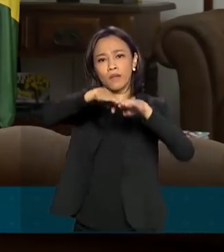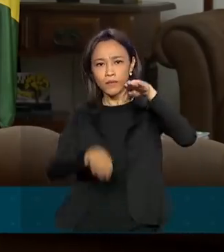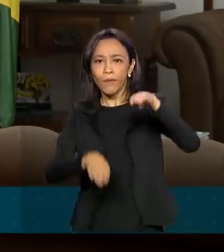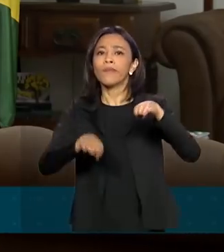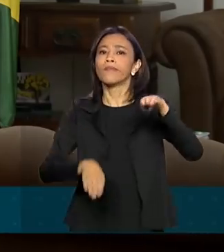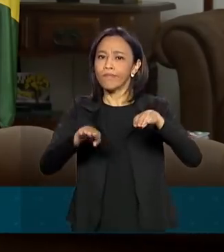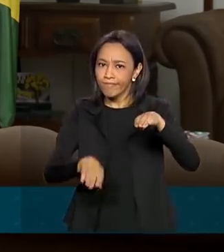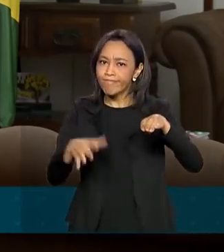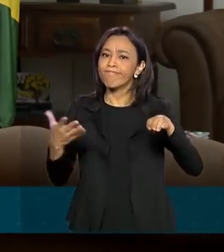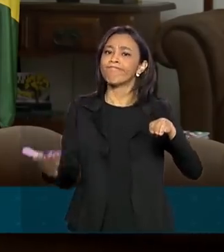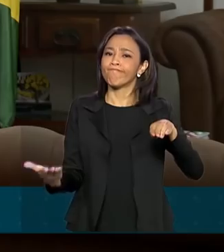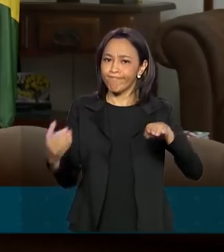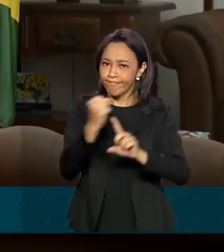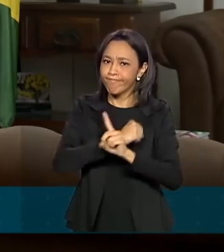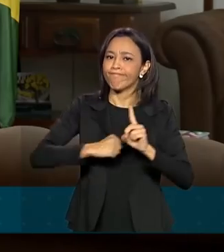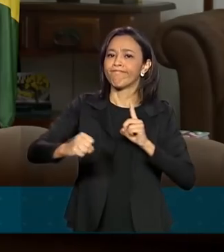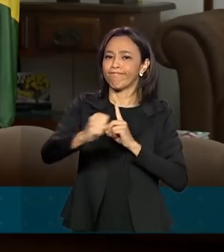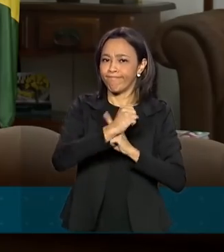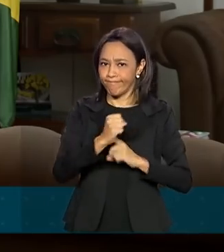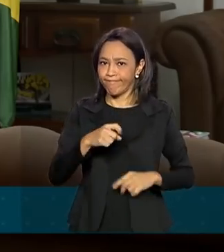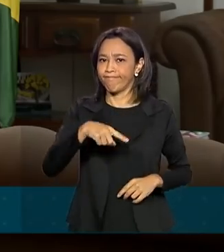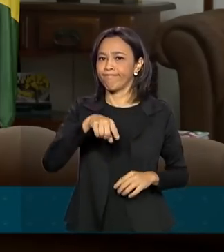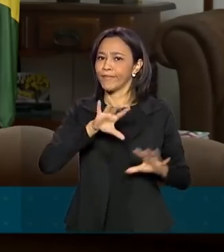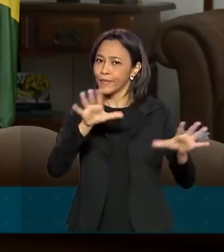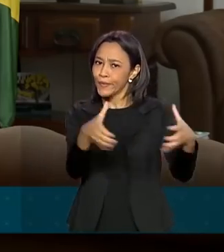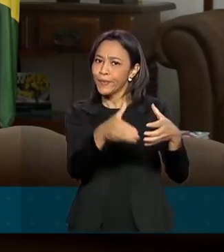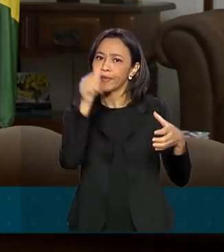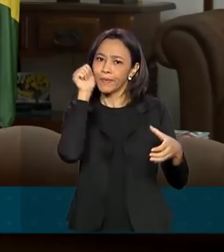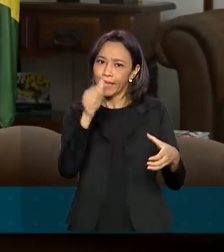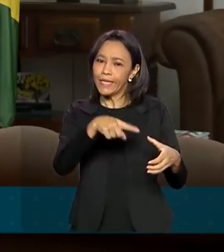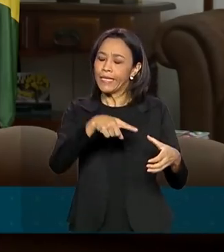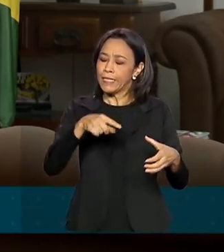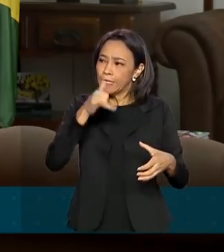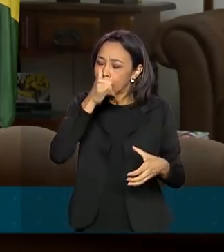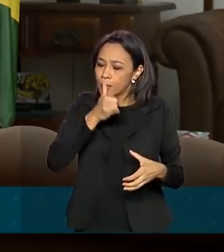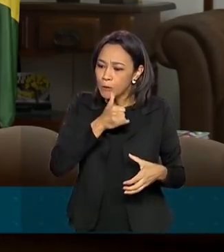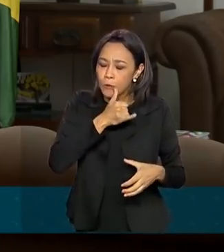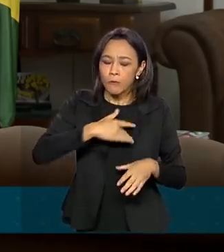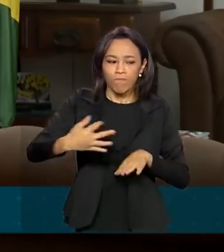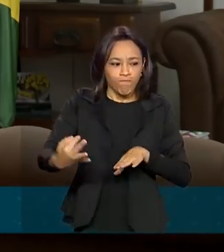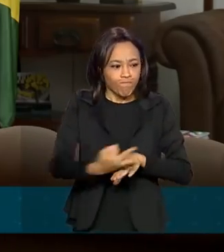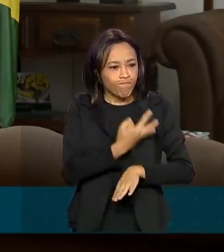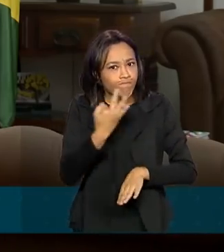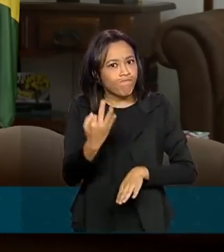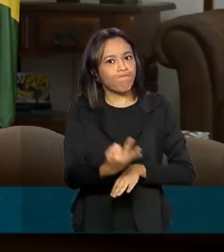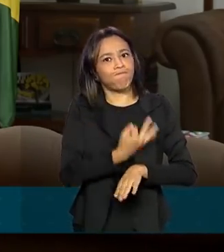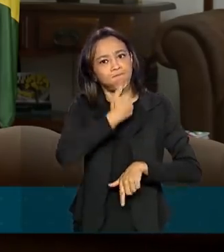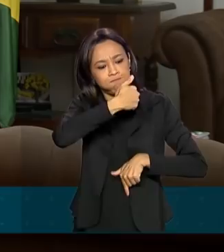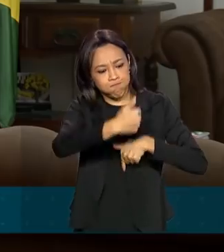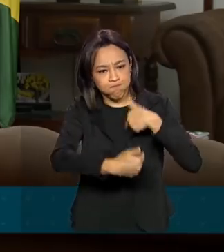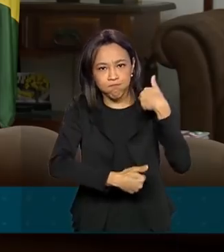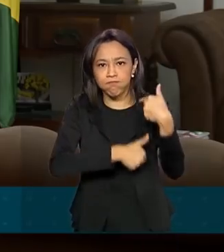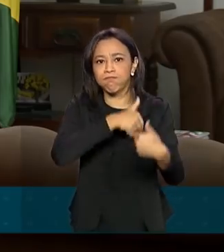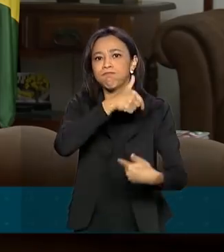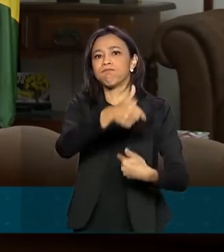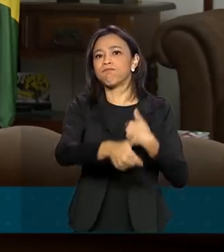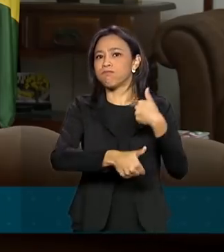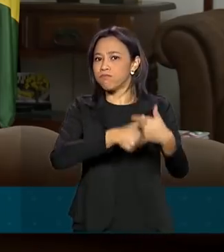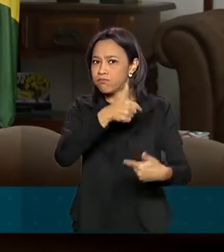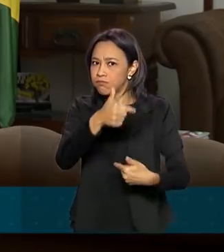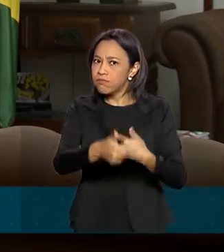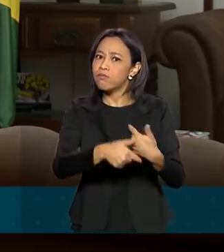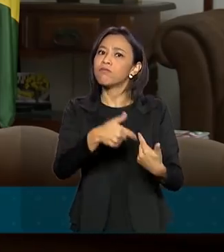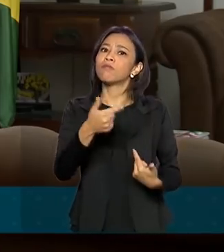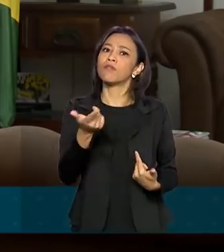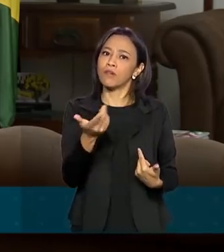e por tudo isso que elas têm que passar para poder manter as suas